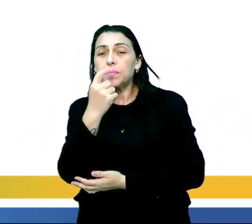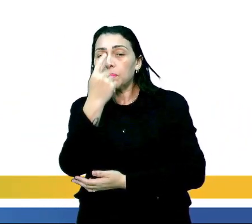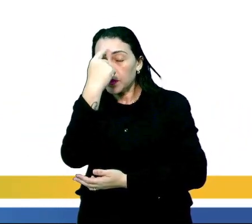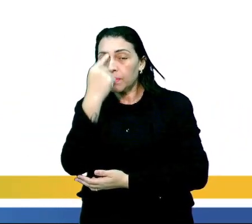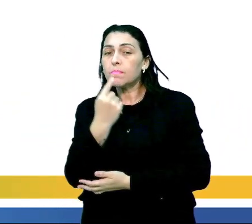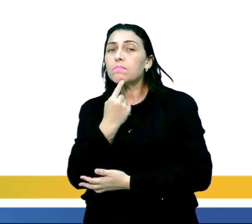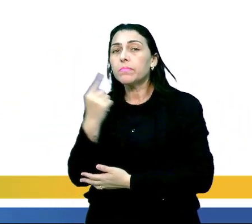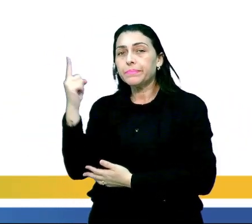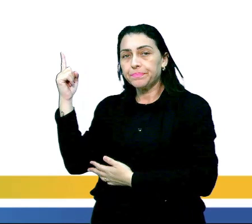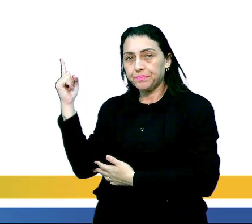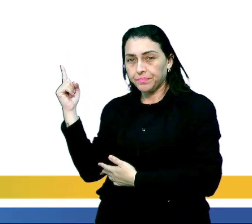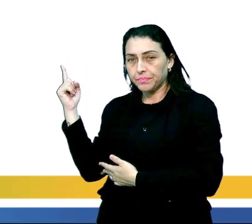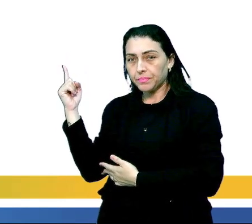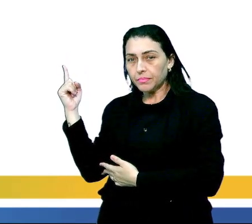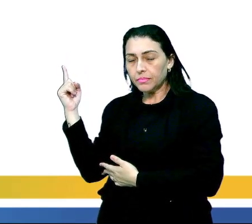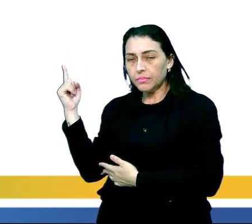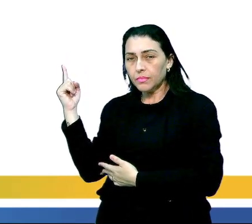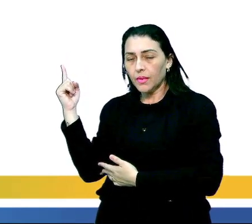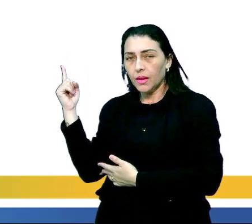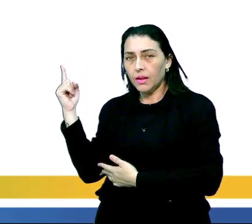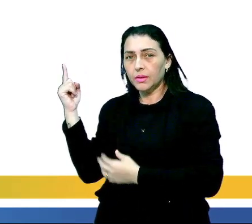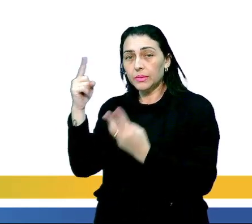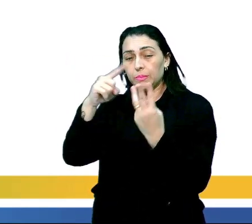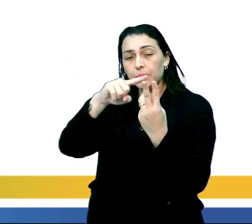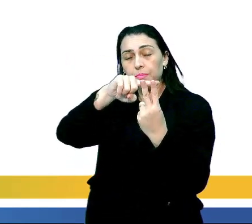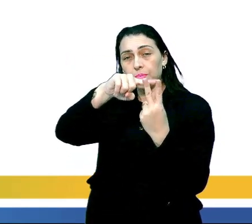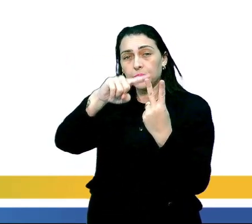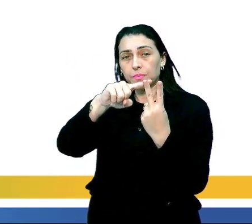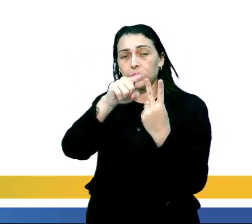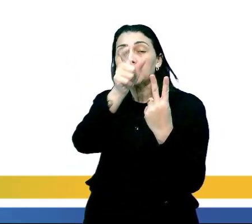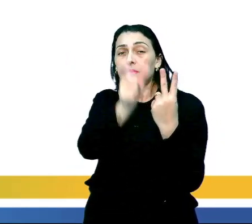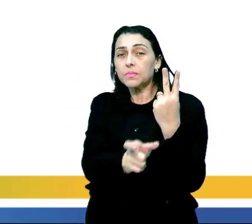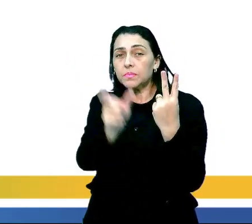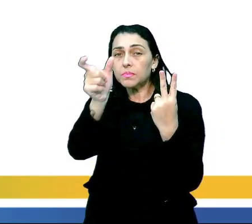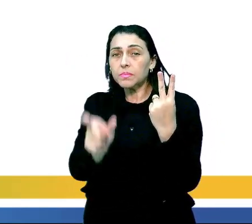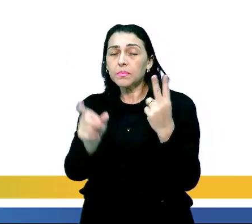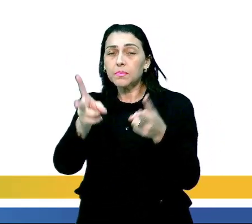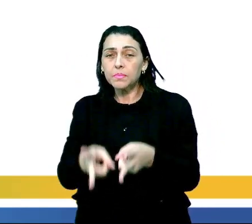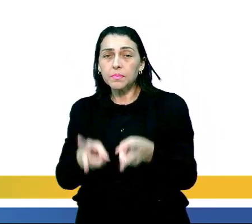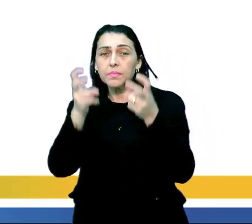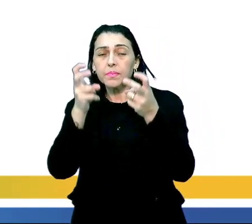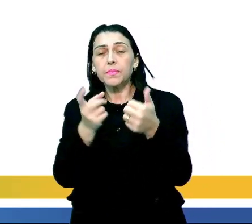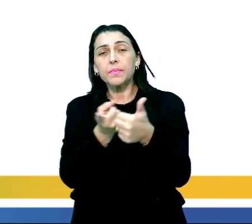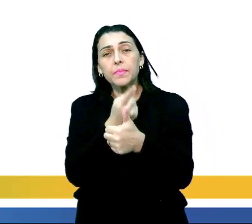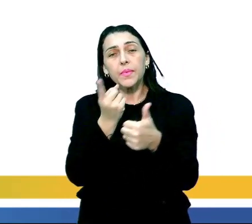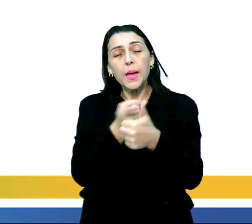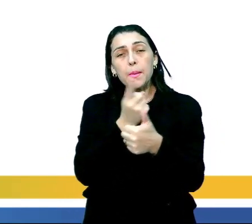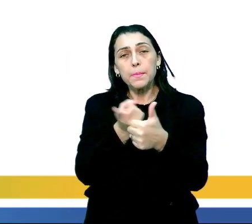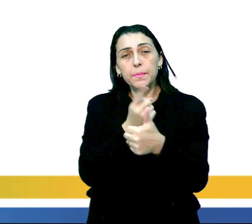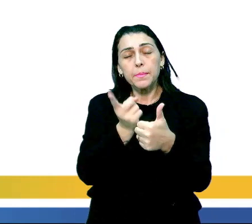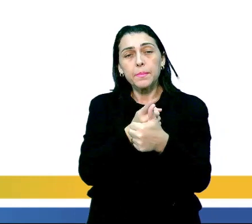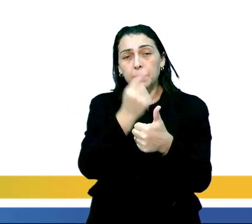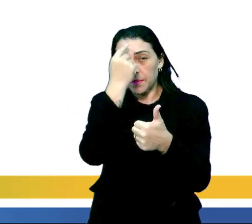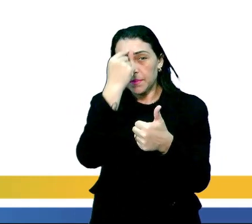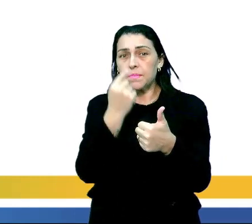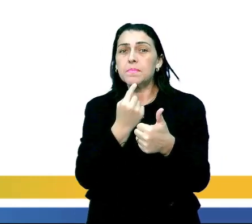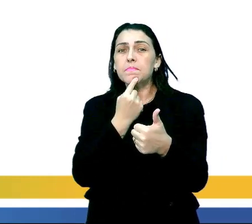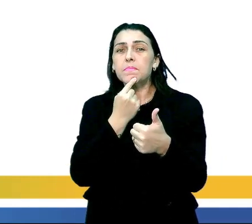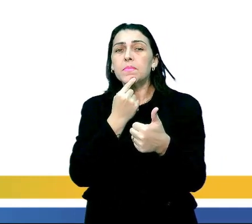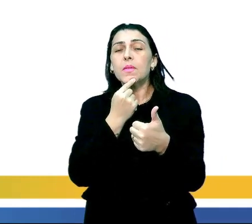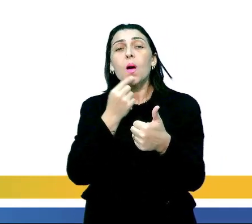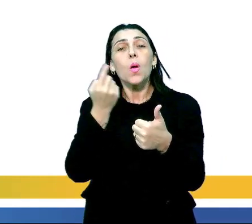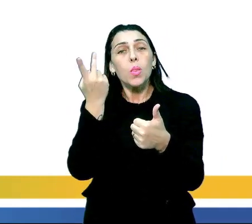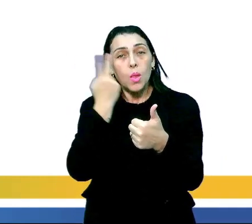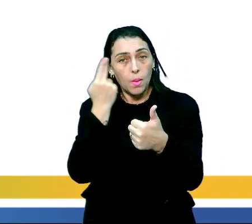imagem. Bem, a imagem está distribuída em duas partes, conforme vocês podem ver. Bem, a primeira fala, por exemplo, o